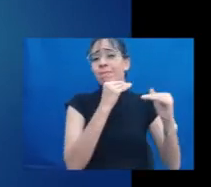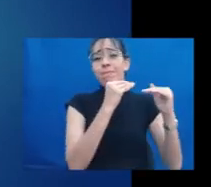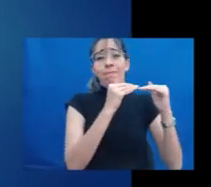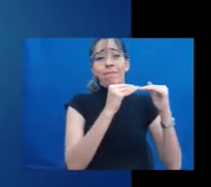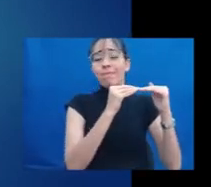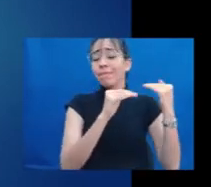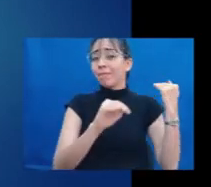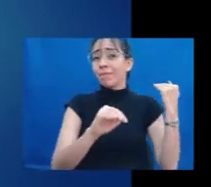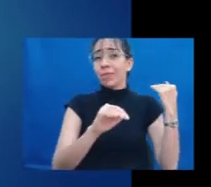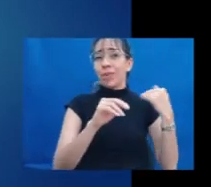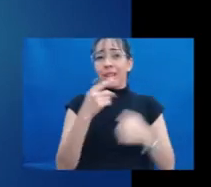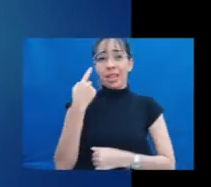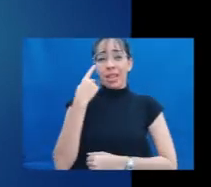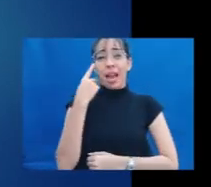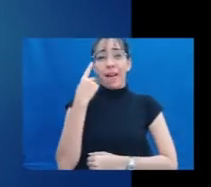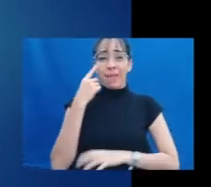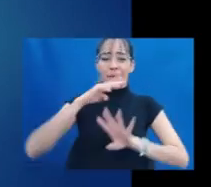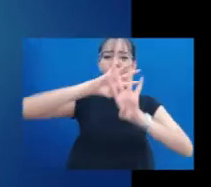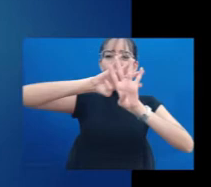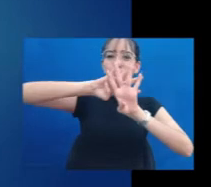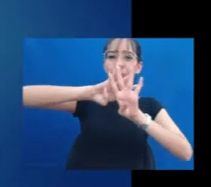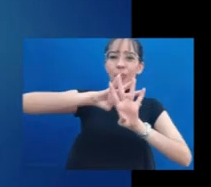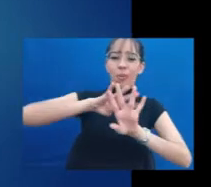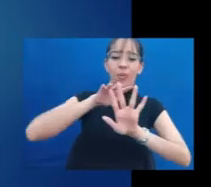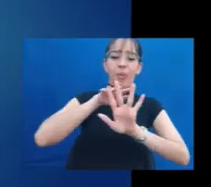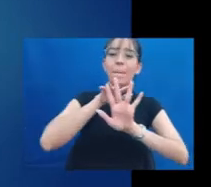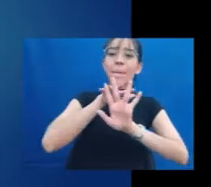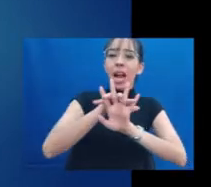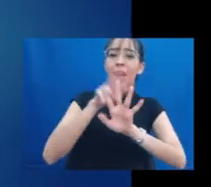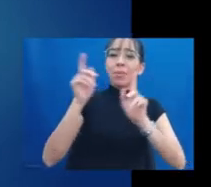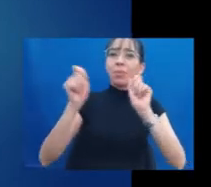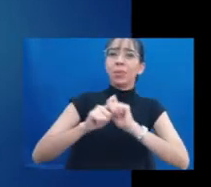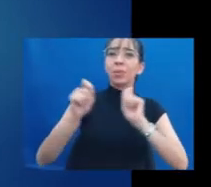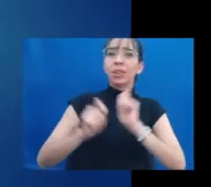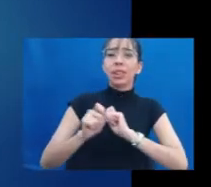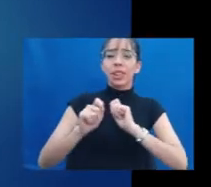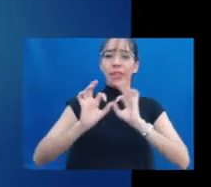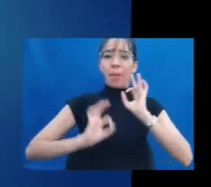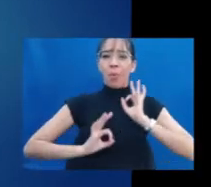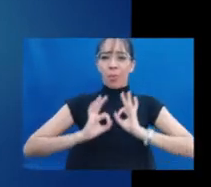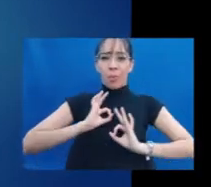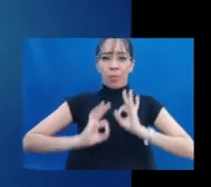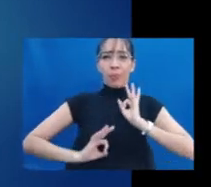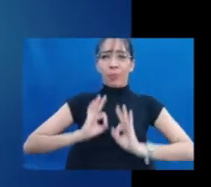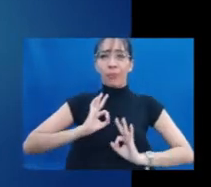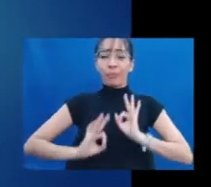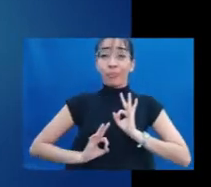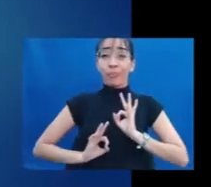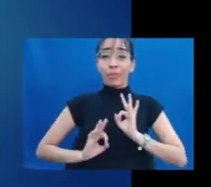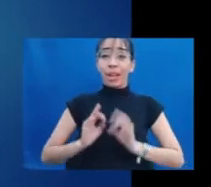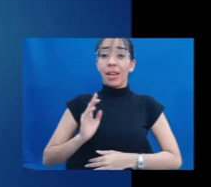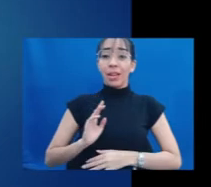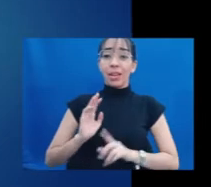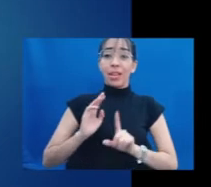reprovável. Vocês veem, né, que aqui é um rechilier, tem vários orifícios nesse jaleco, tanto na parte, né, daqui